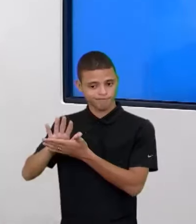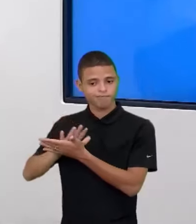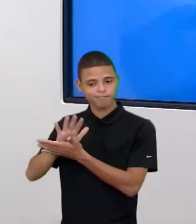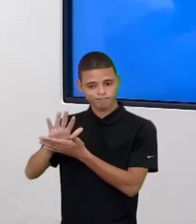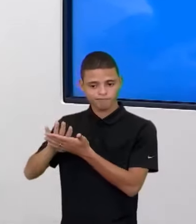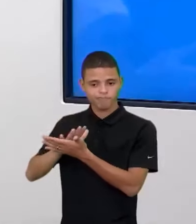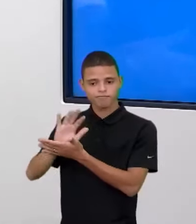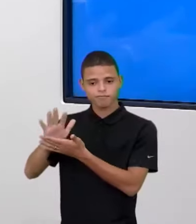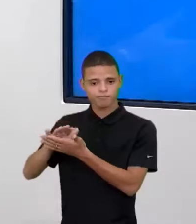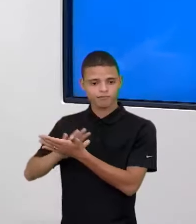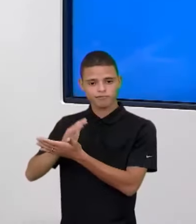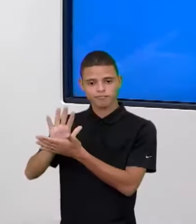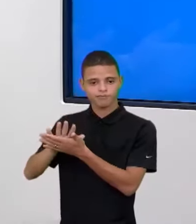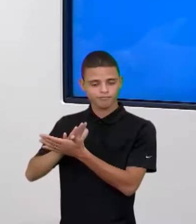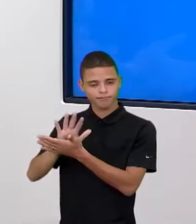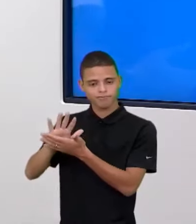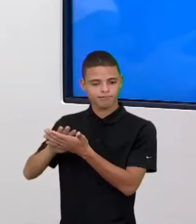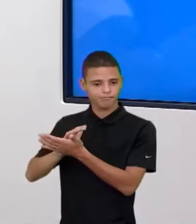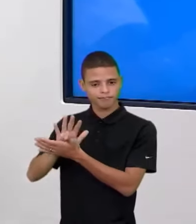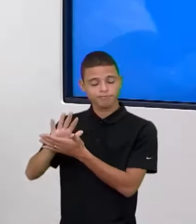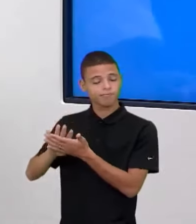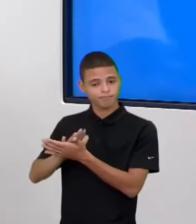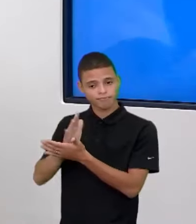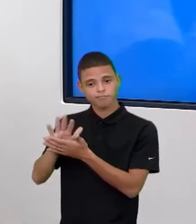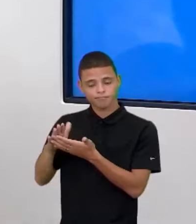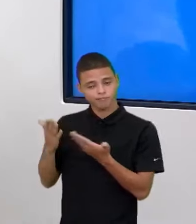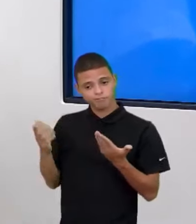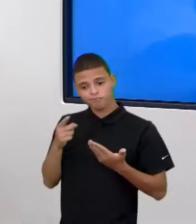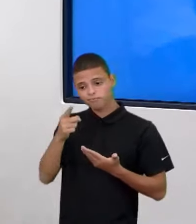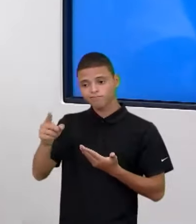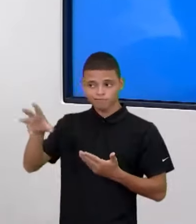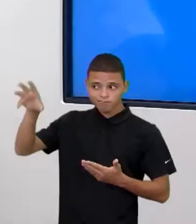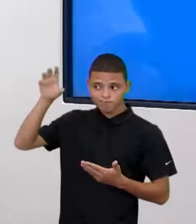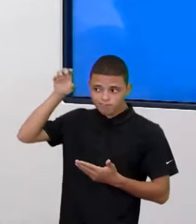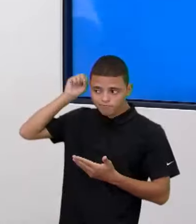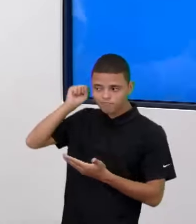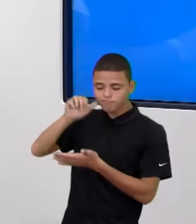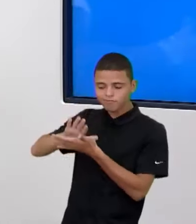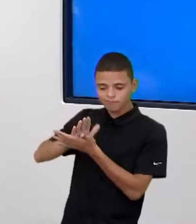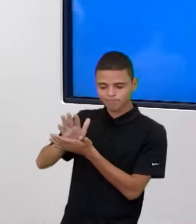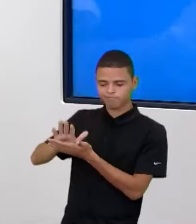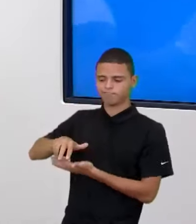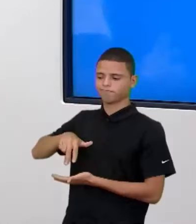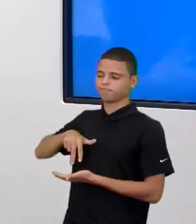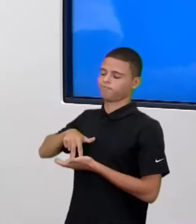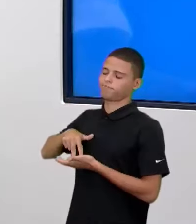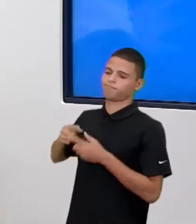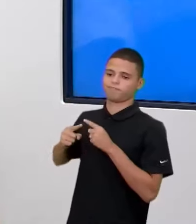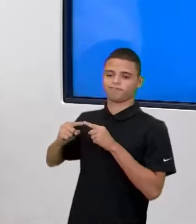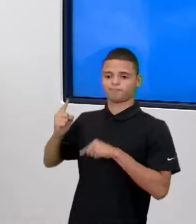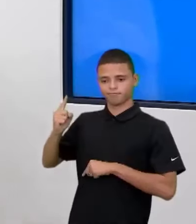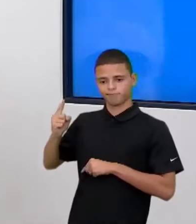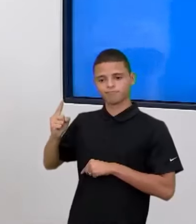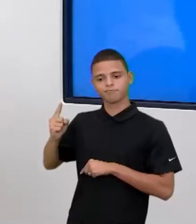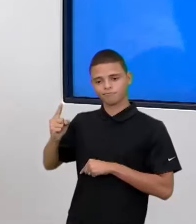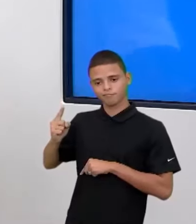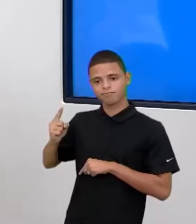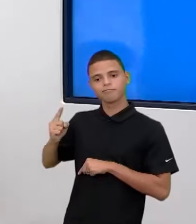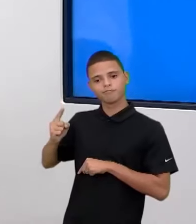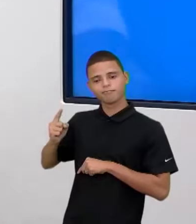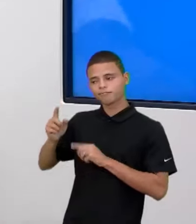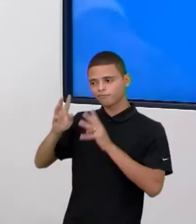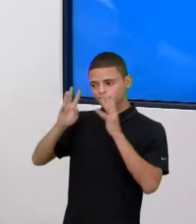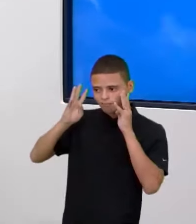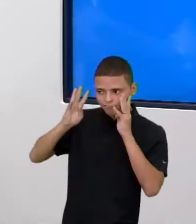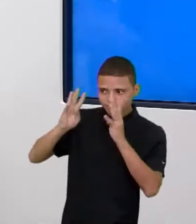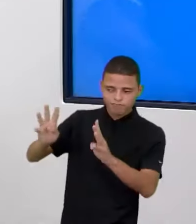Aí agora não tem como, né? Se você ouve um samba e você fica parado, é porque você está ouvindo errado o samba,